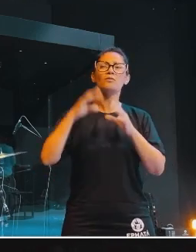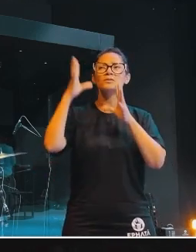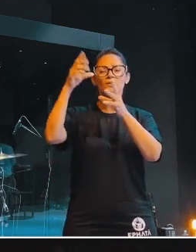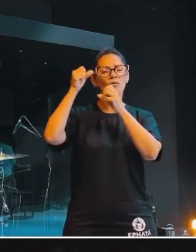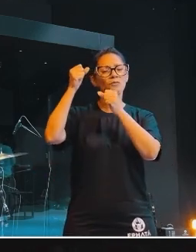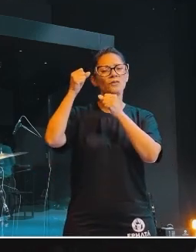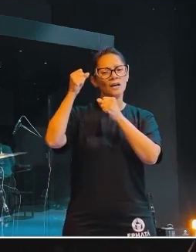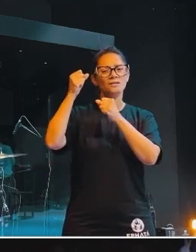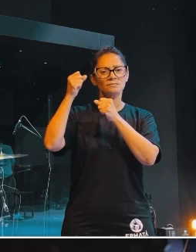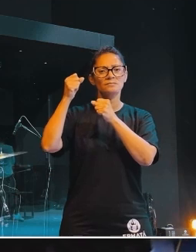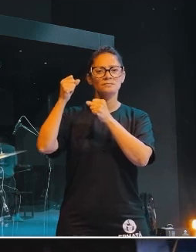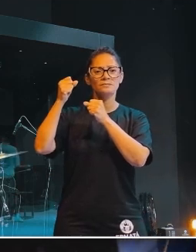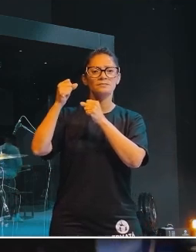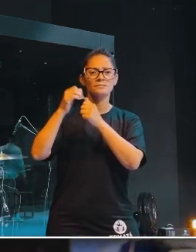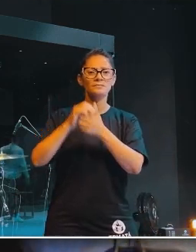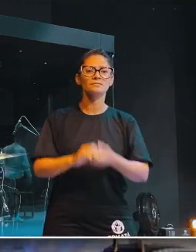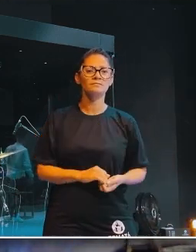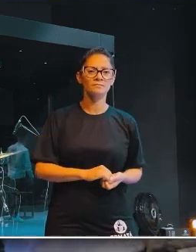em mim.